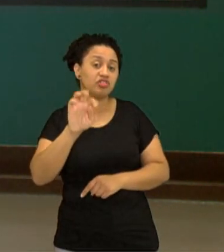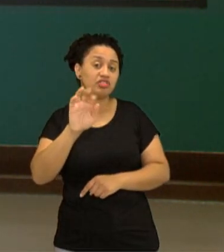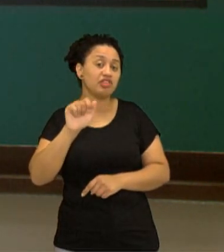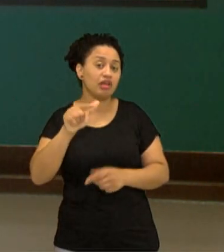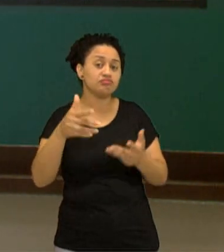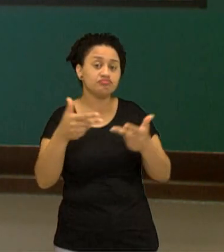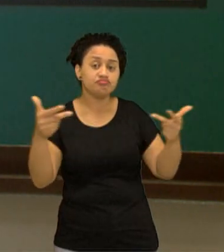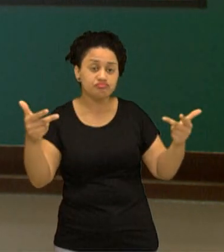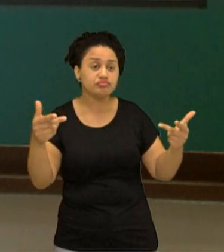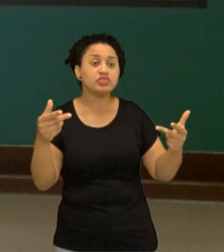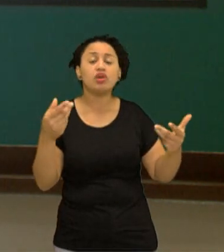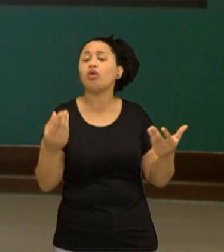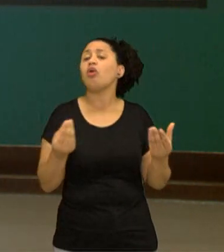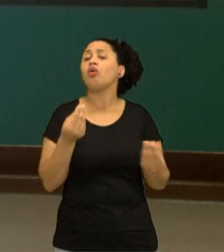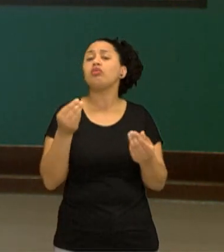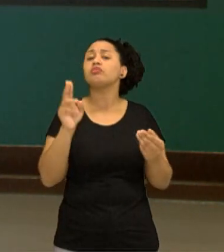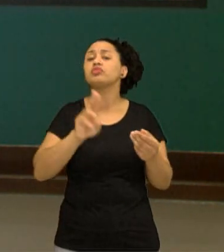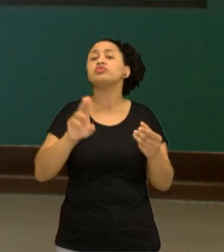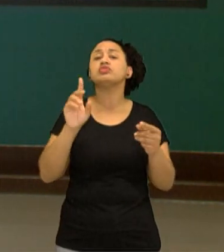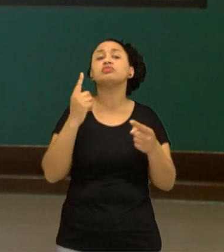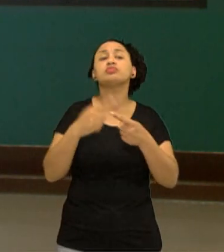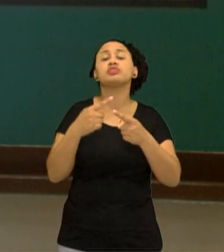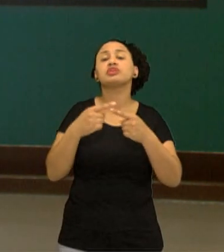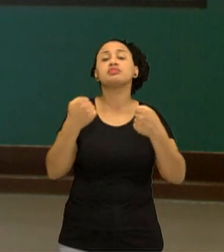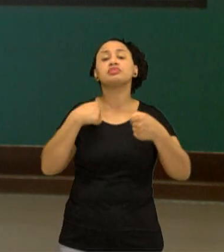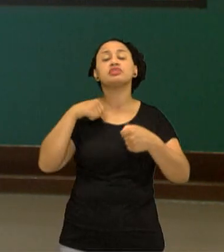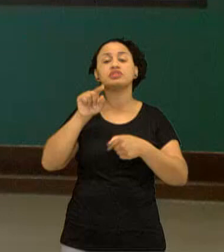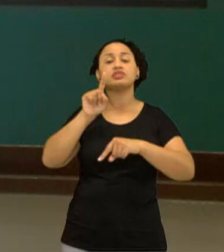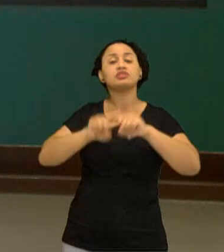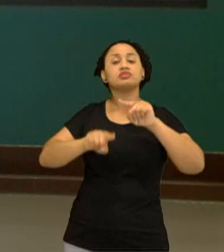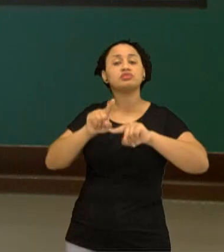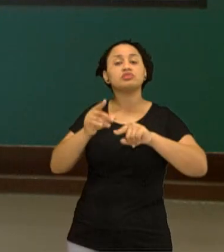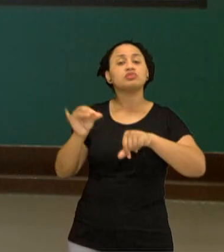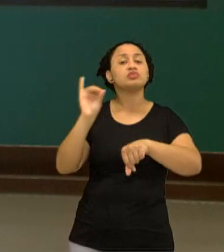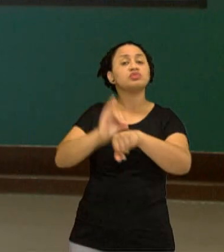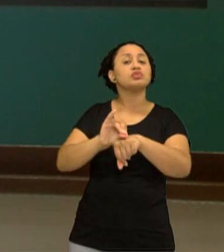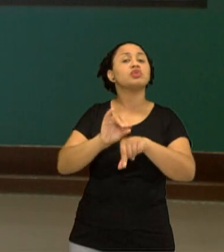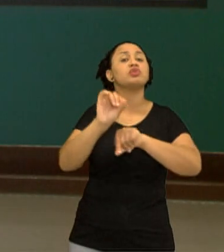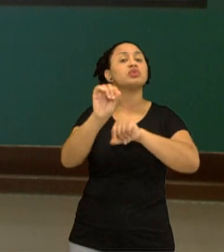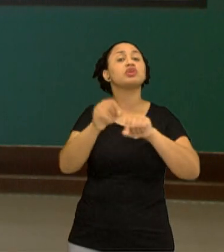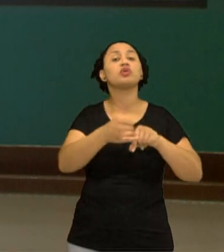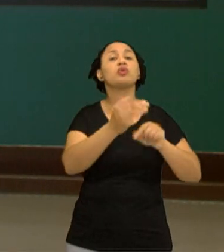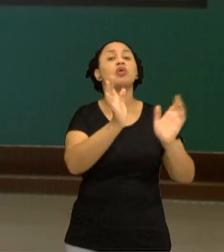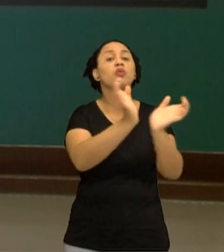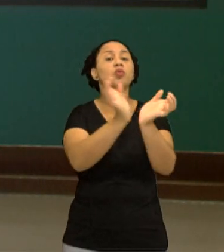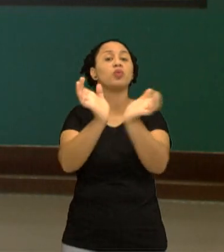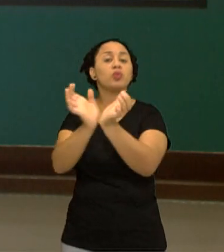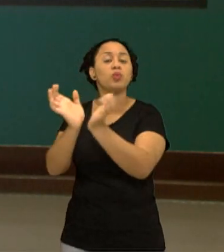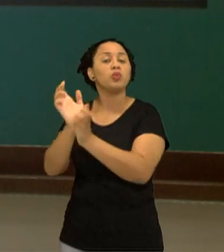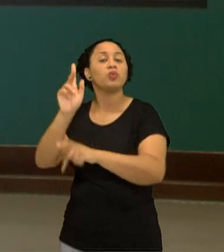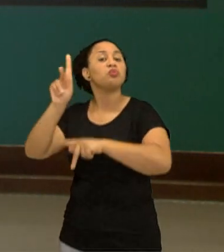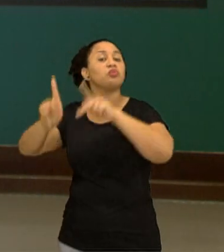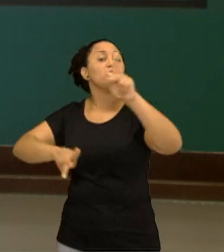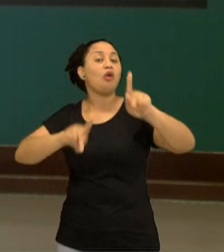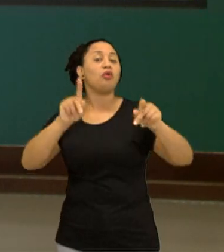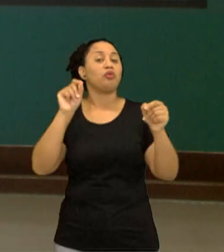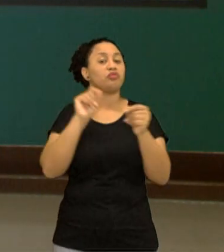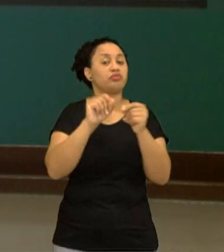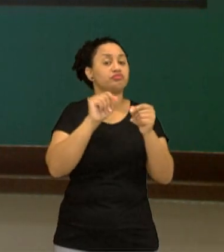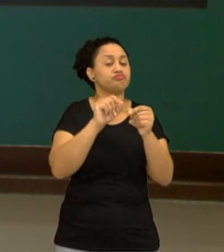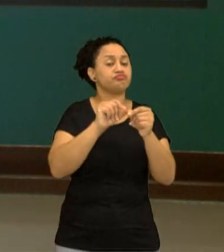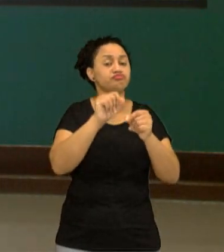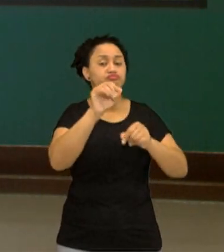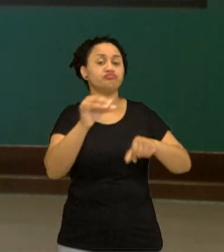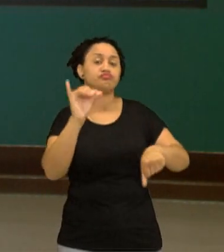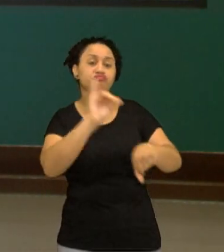esses objetos? Quem fez esses objetos? Que grupos, que povos fizeram? Então, percebam que